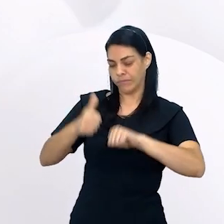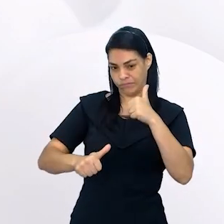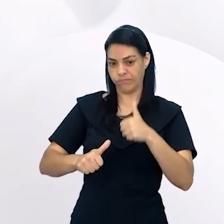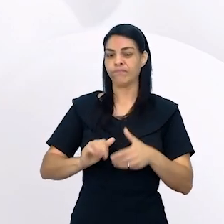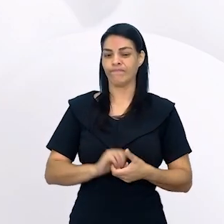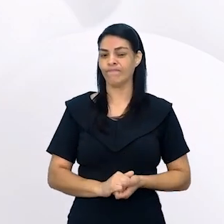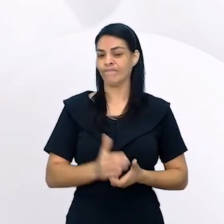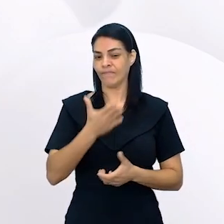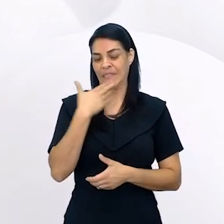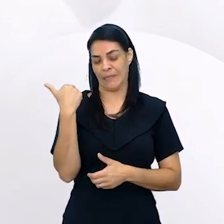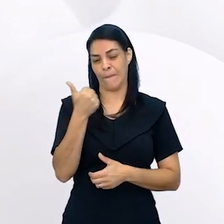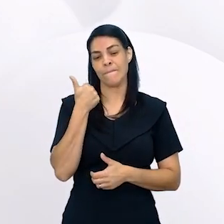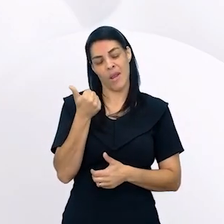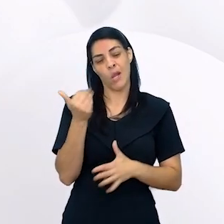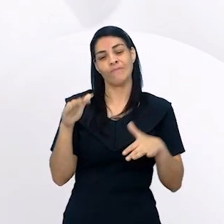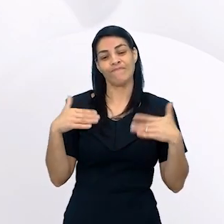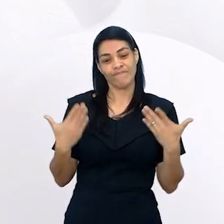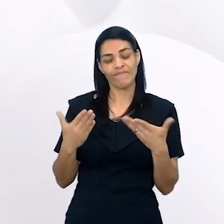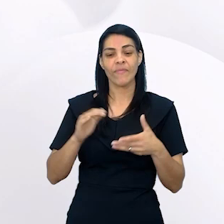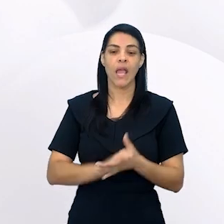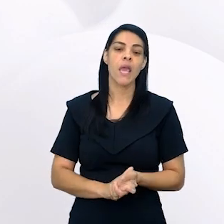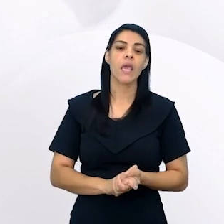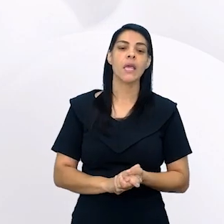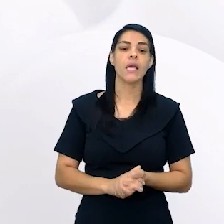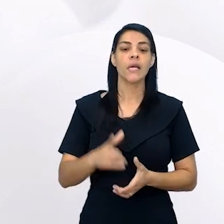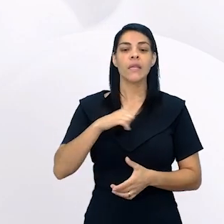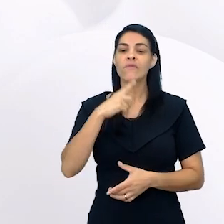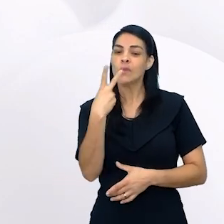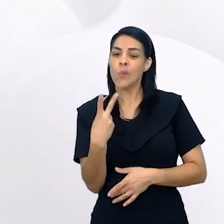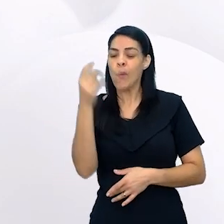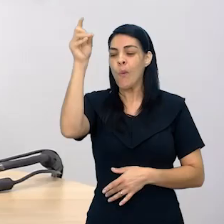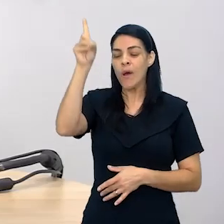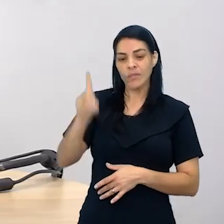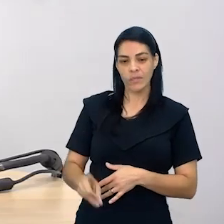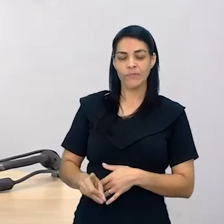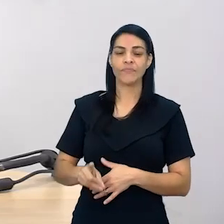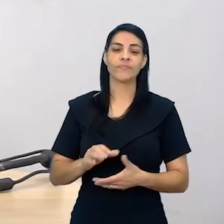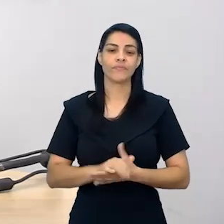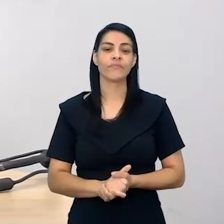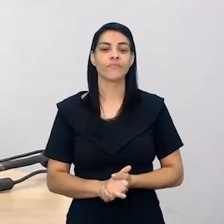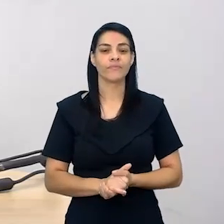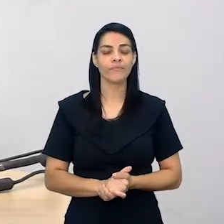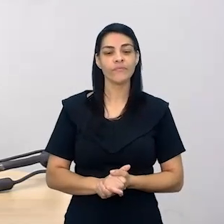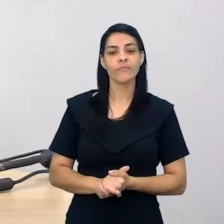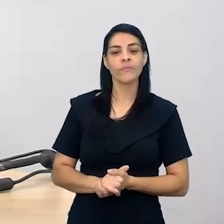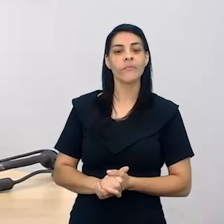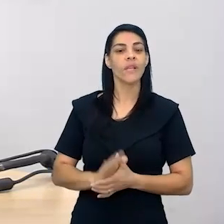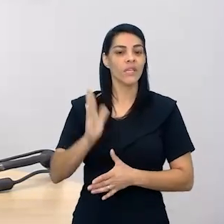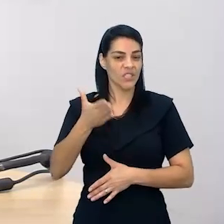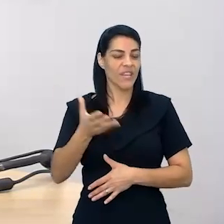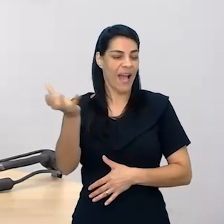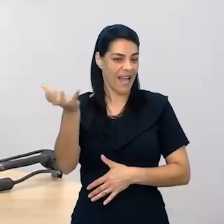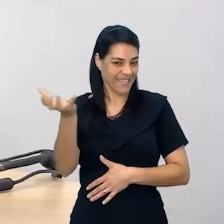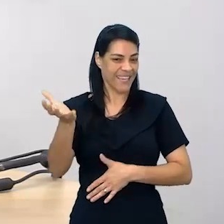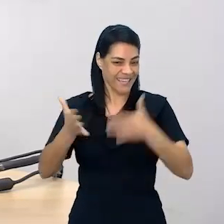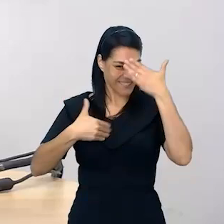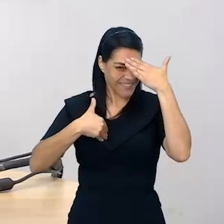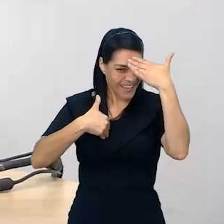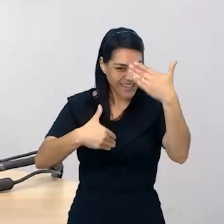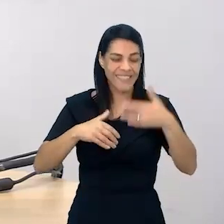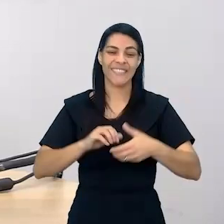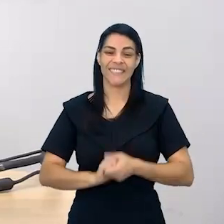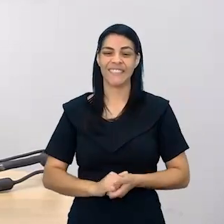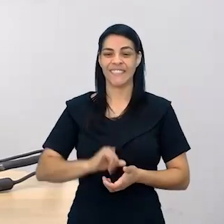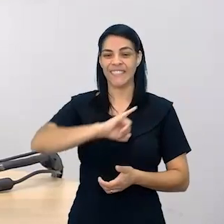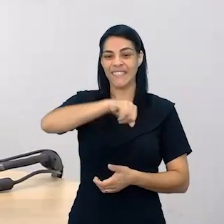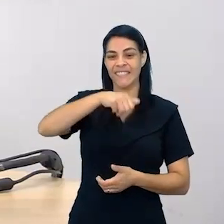robusta né e eu achei duas diretorias Fernandópolis e Jales e eu já quero agradecer a pack de